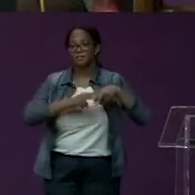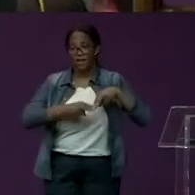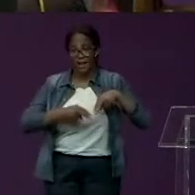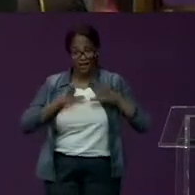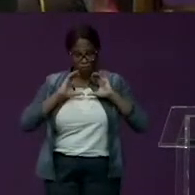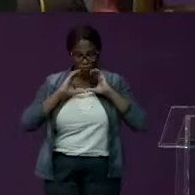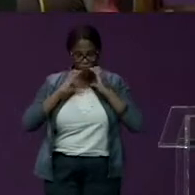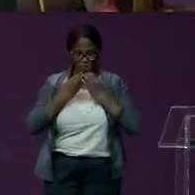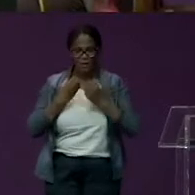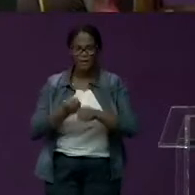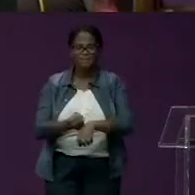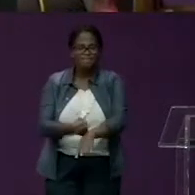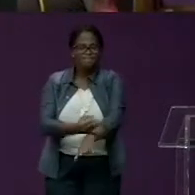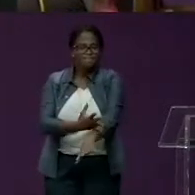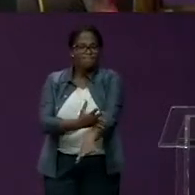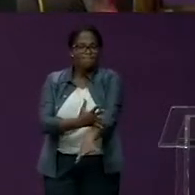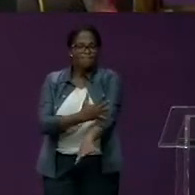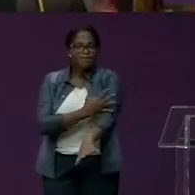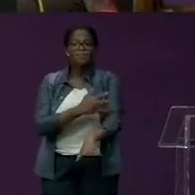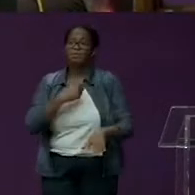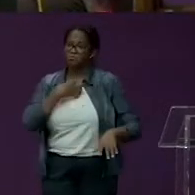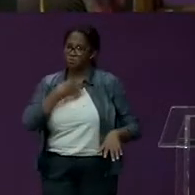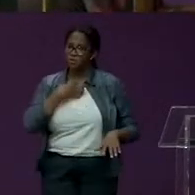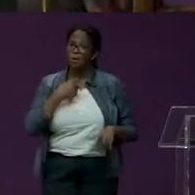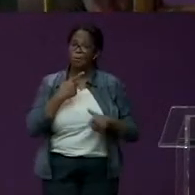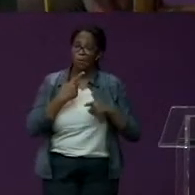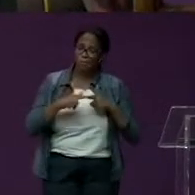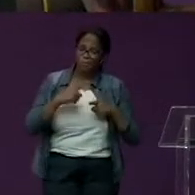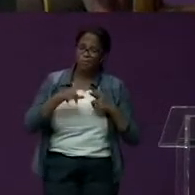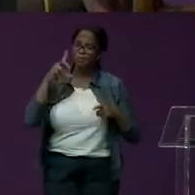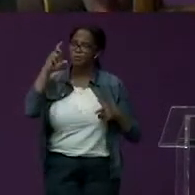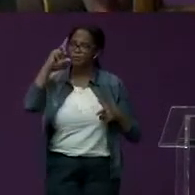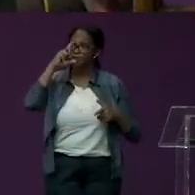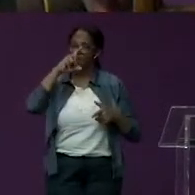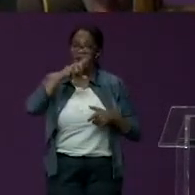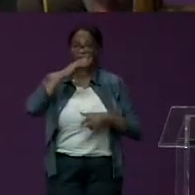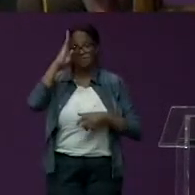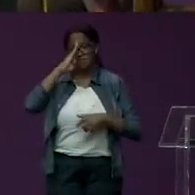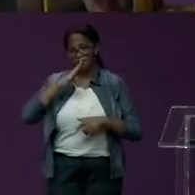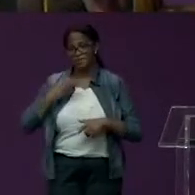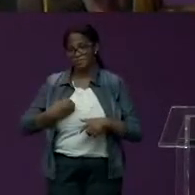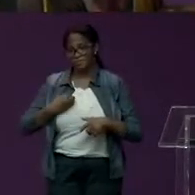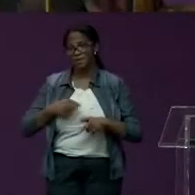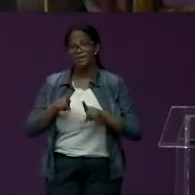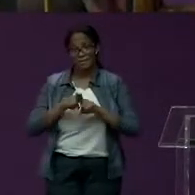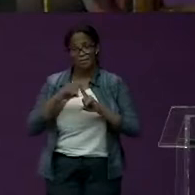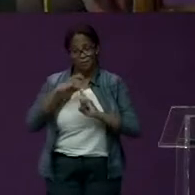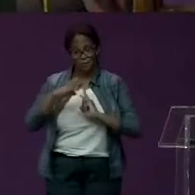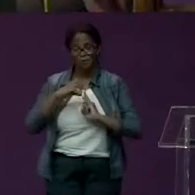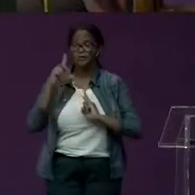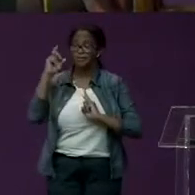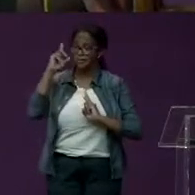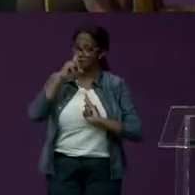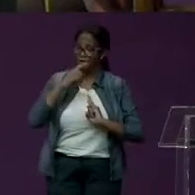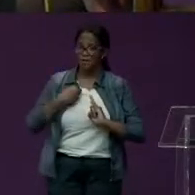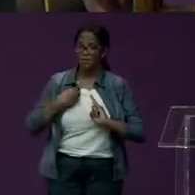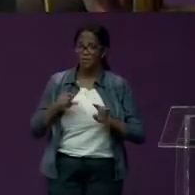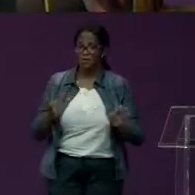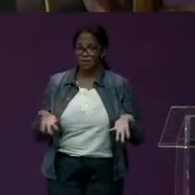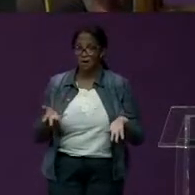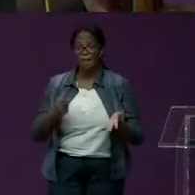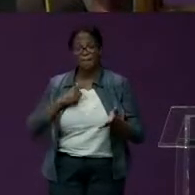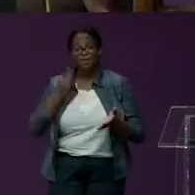emoção, eu acho que em função de toda a dificuldade, né, que o país atravessa, que a instituição atravessa, mas muita unidade